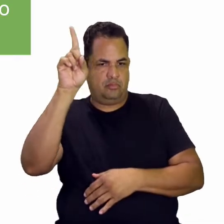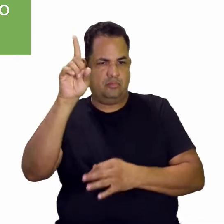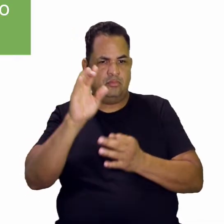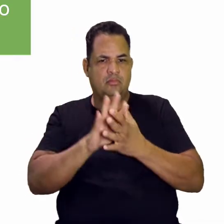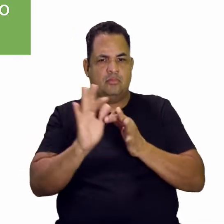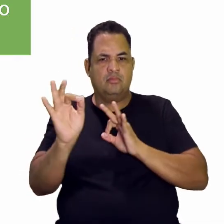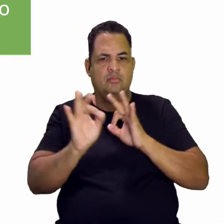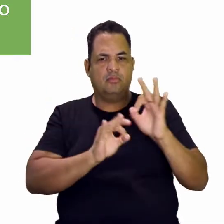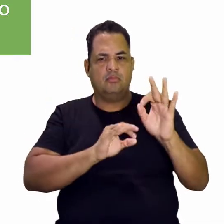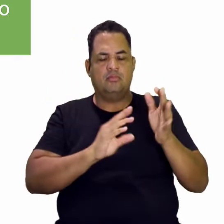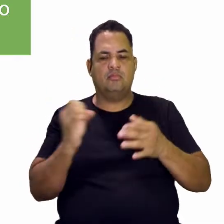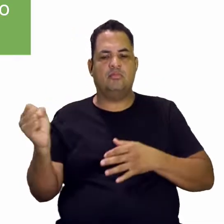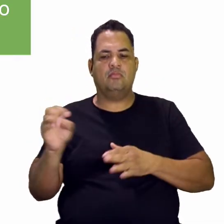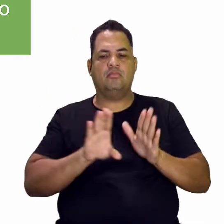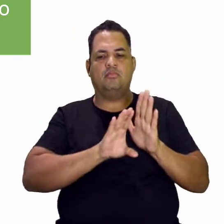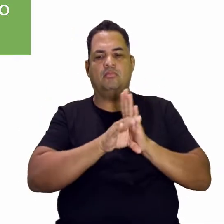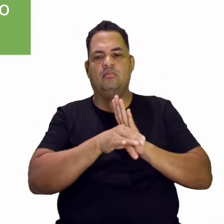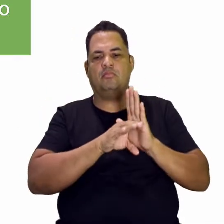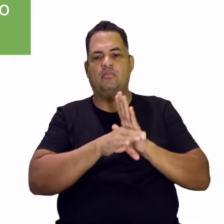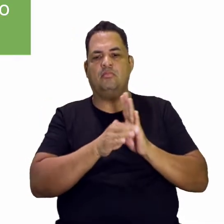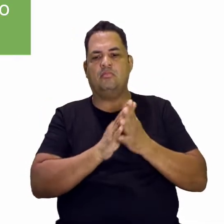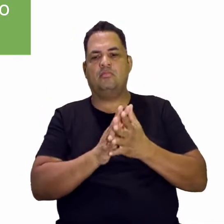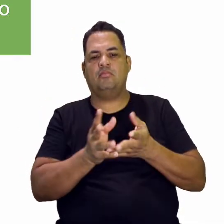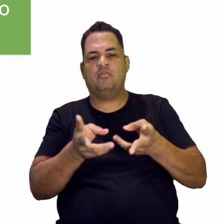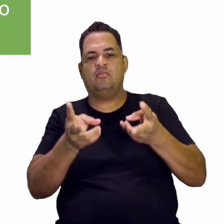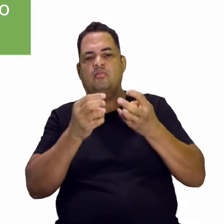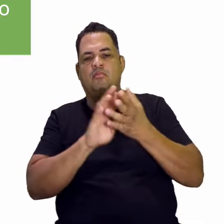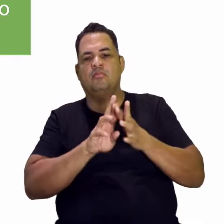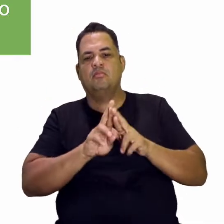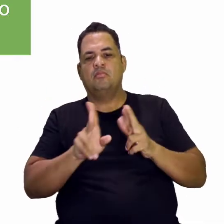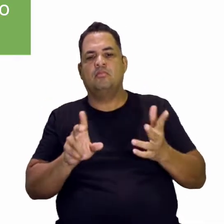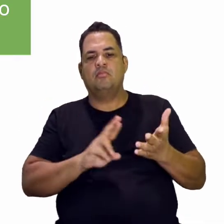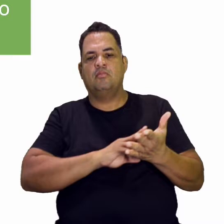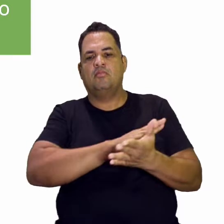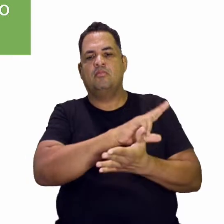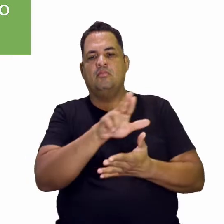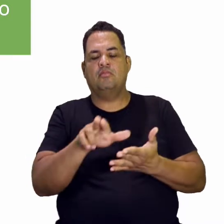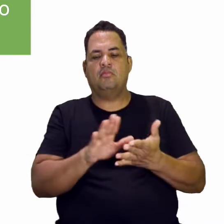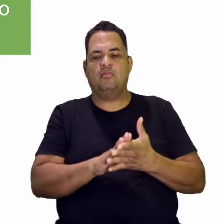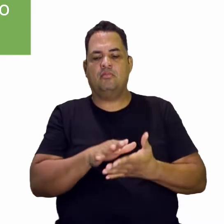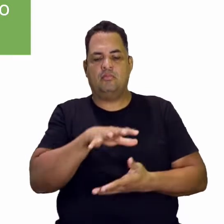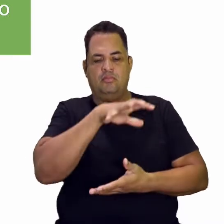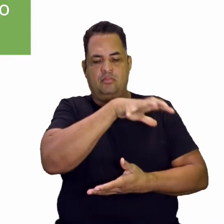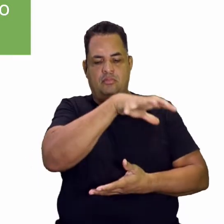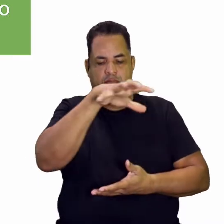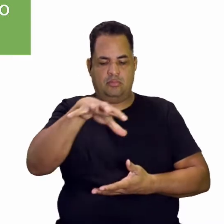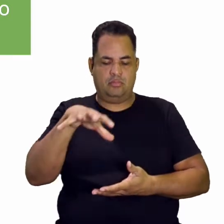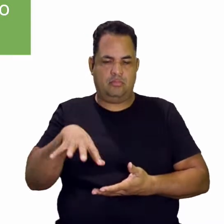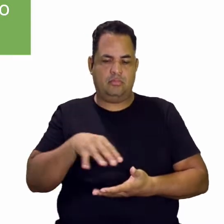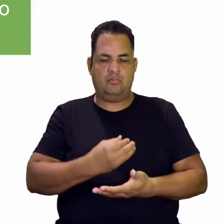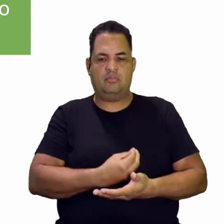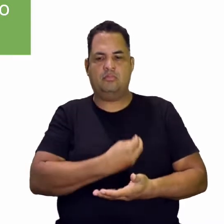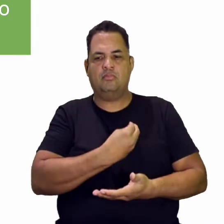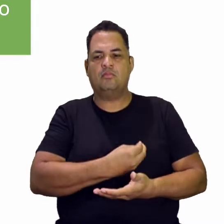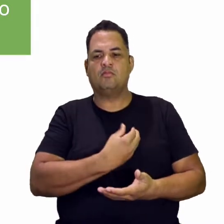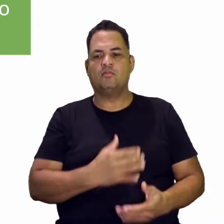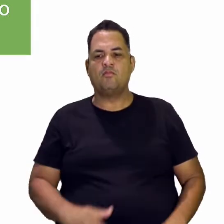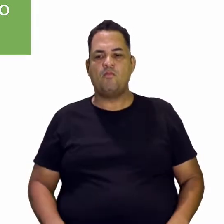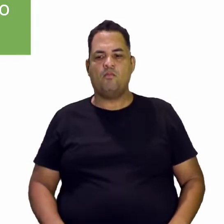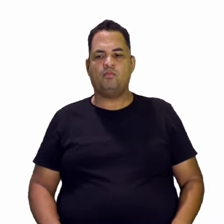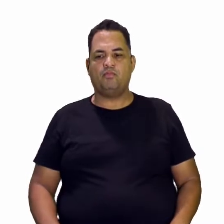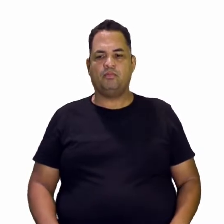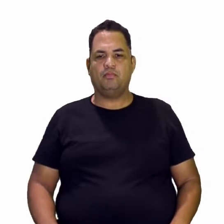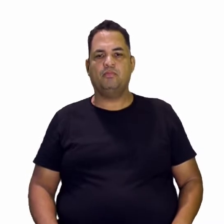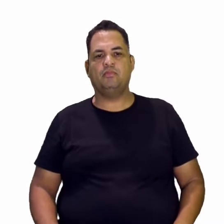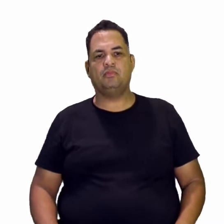ideias, elaborando novos conceitos e identificando as diferenças dos diversos níveis de vida. Tudo